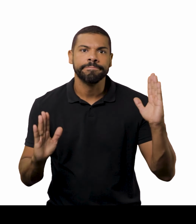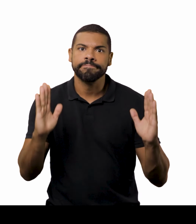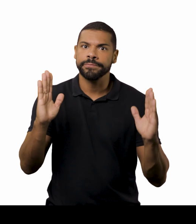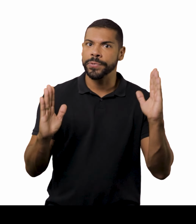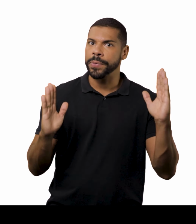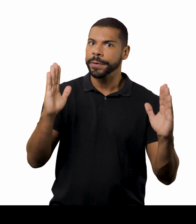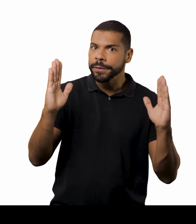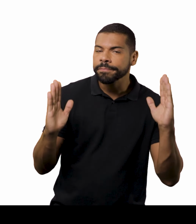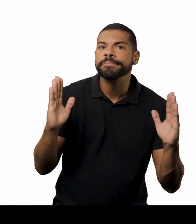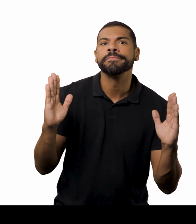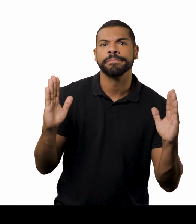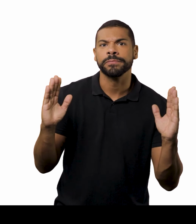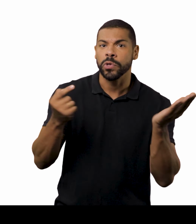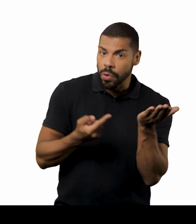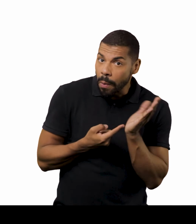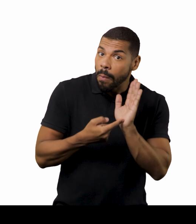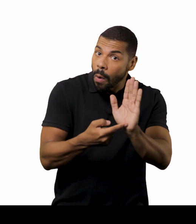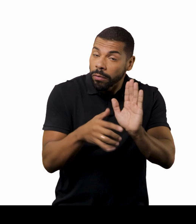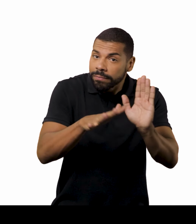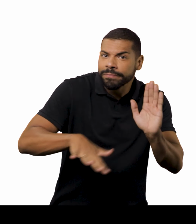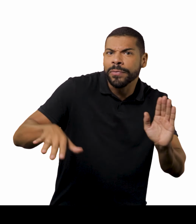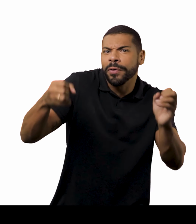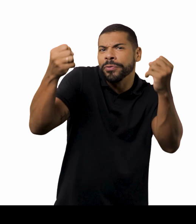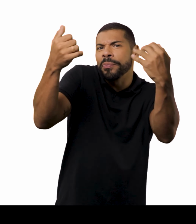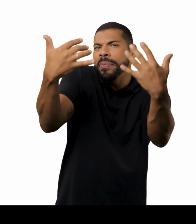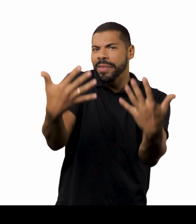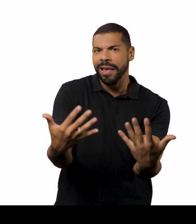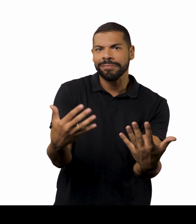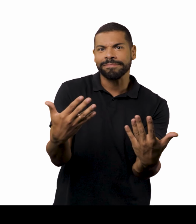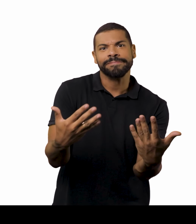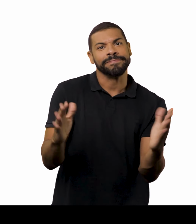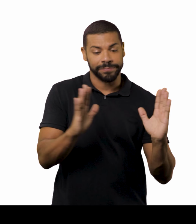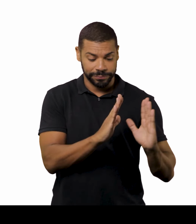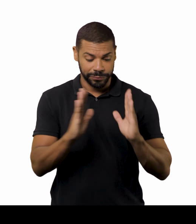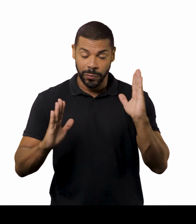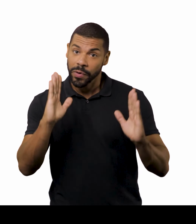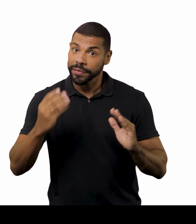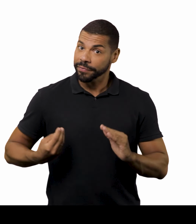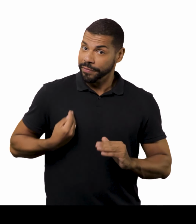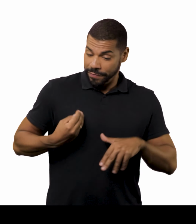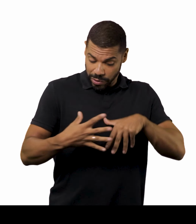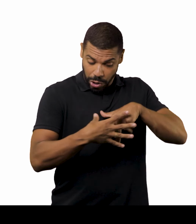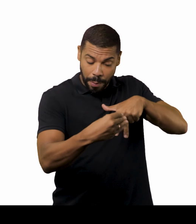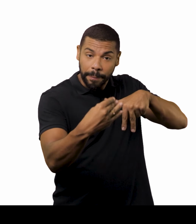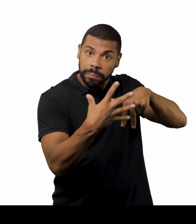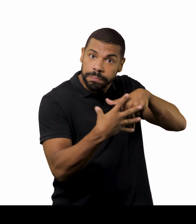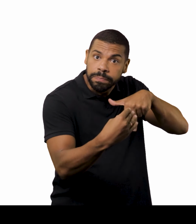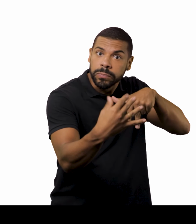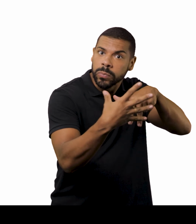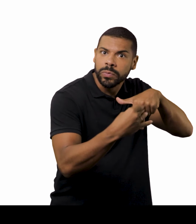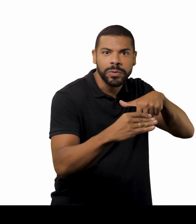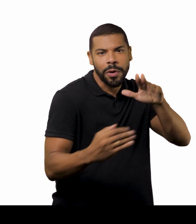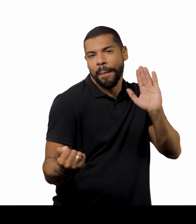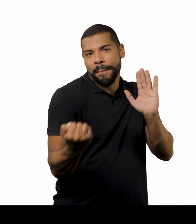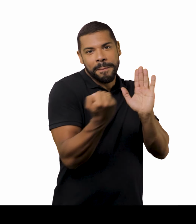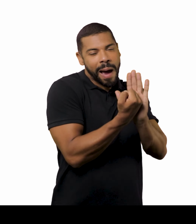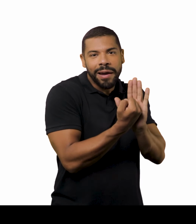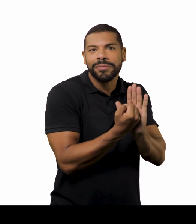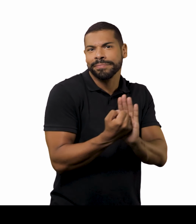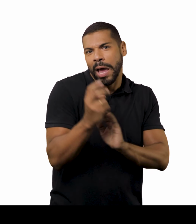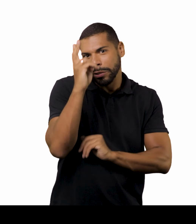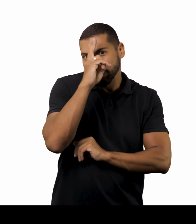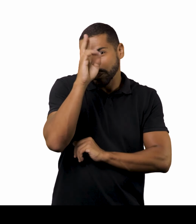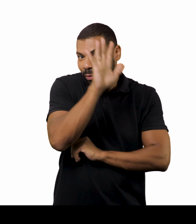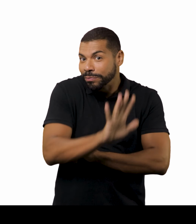de um momento que fica muito claro esse momento que a gente viveu, né? É um momento da moda que vai entrar